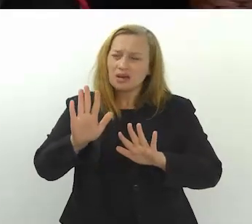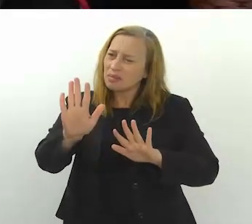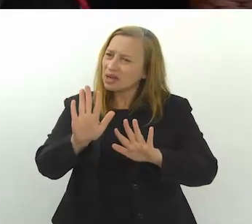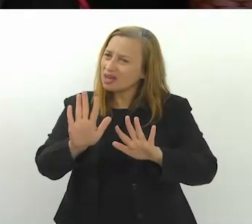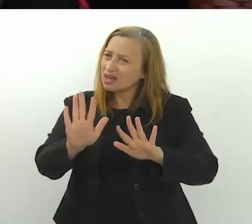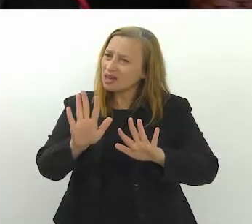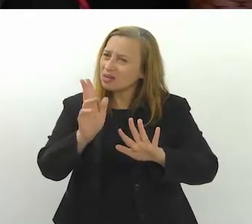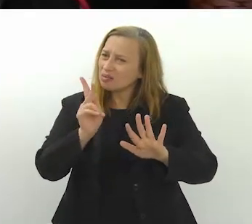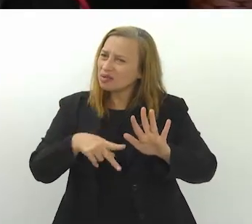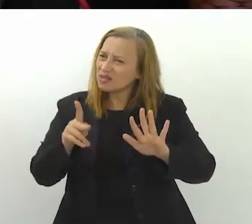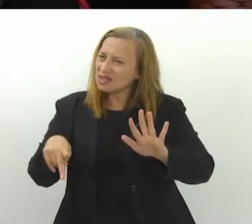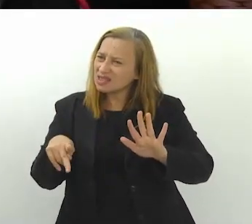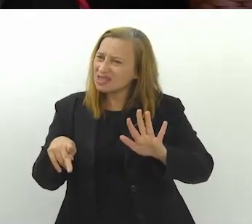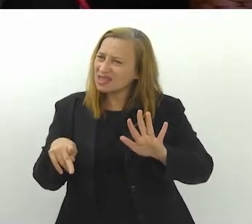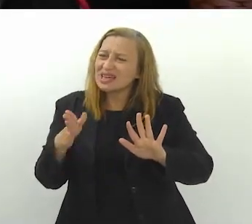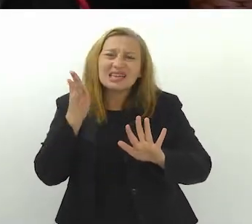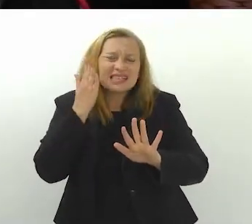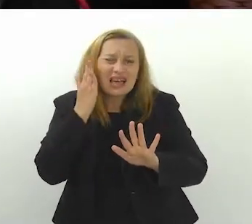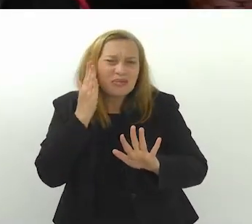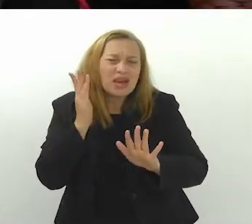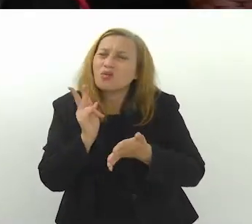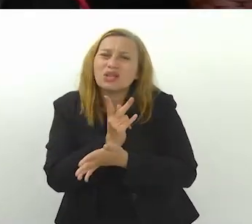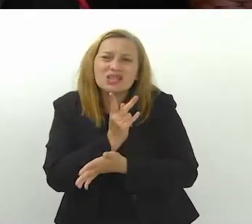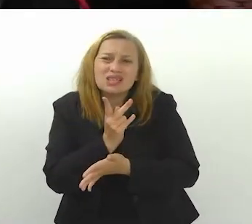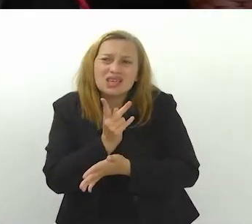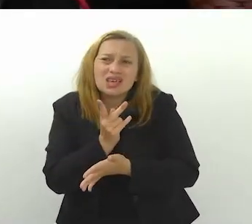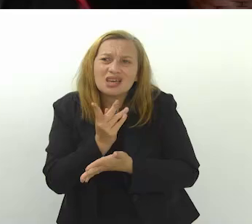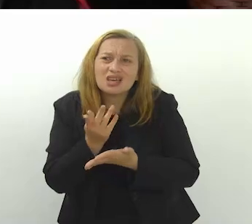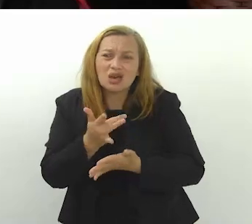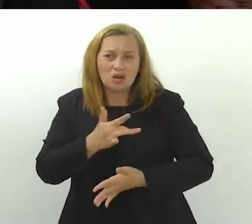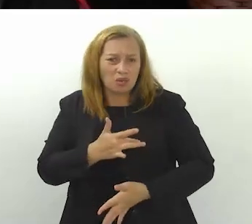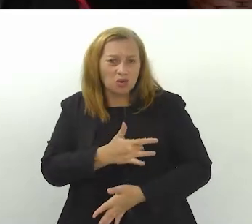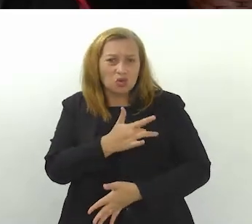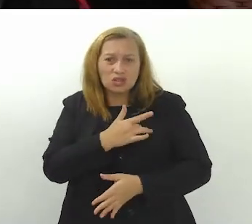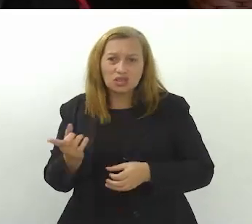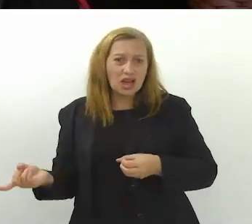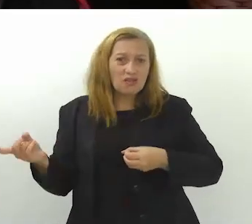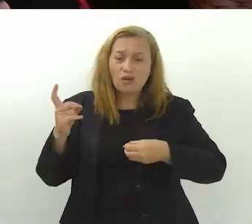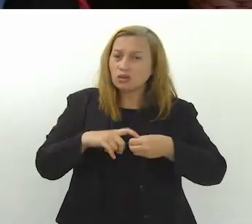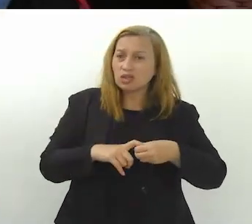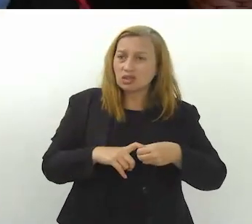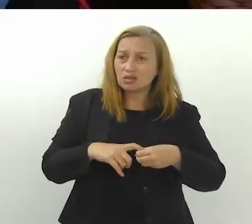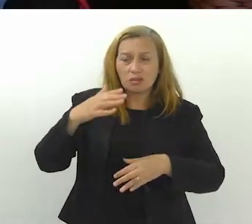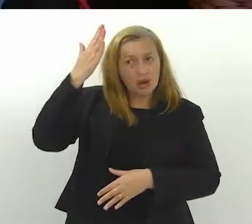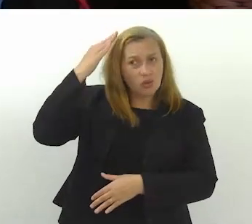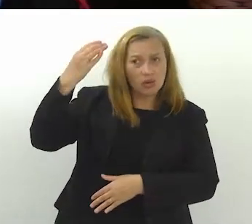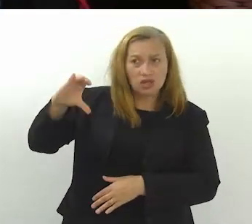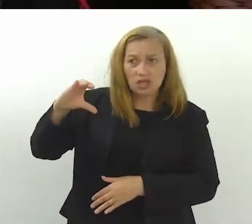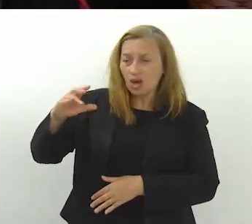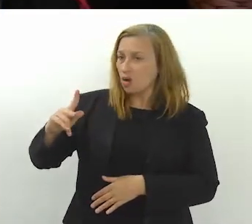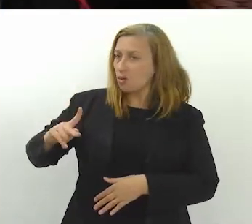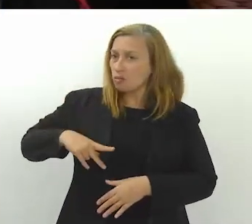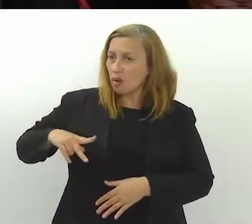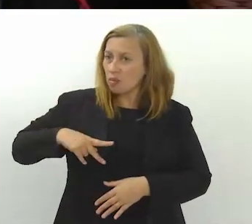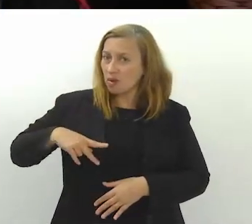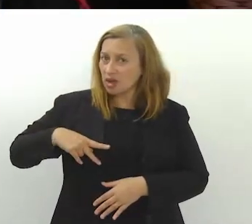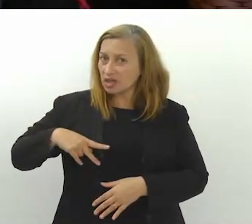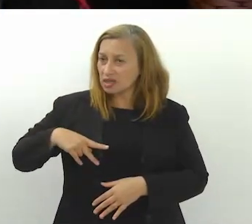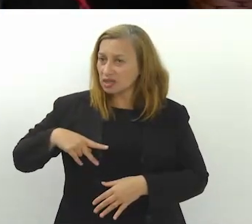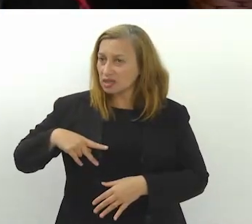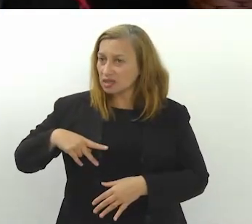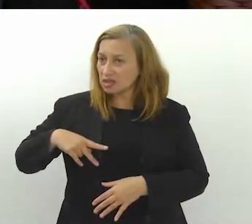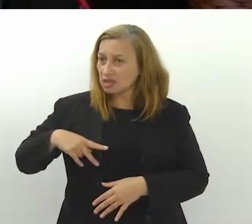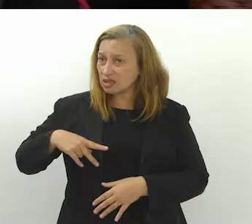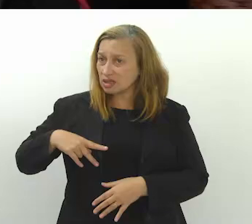né? mas espera aí, professor. Era sabido que ia acontecer. Os cruzeirenses estavam voltando de Curitiba. Os palmeirenses estavam